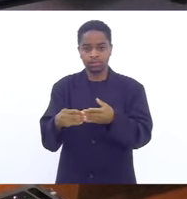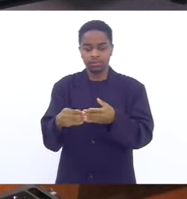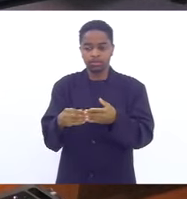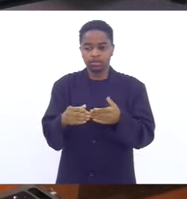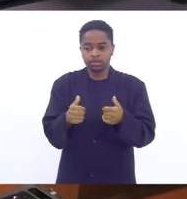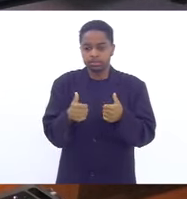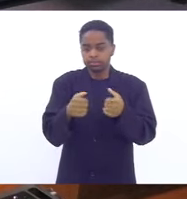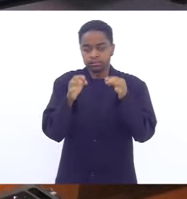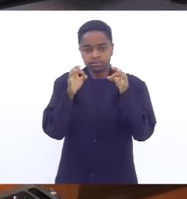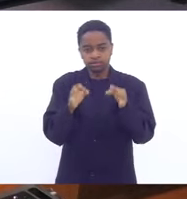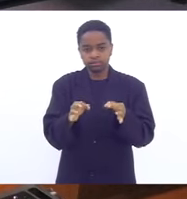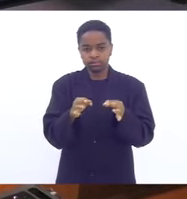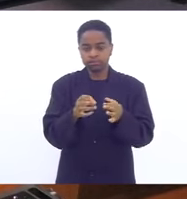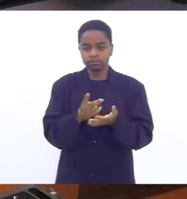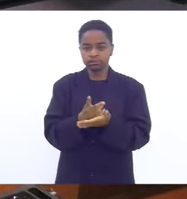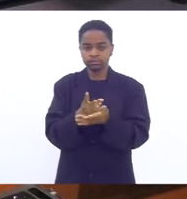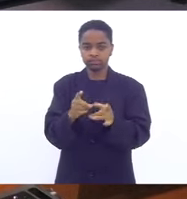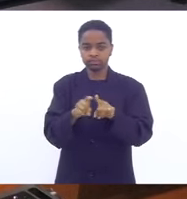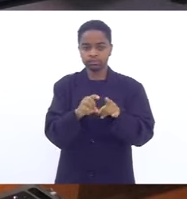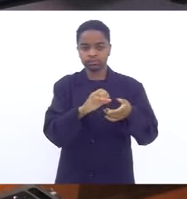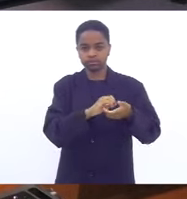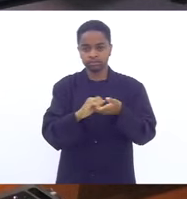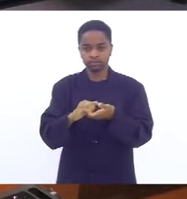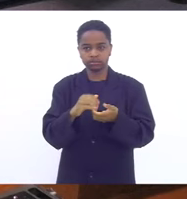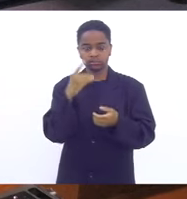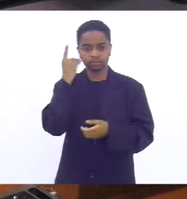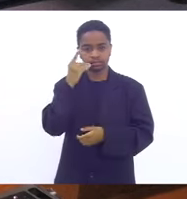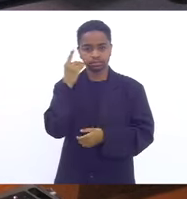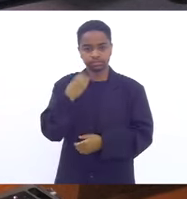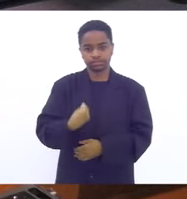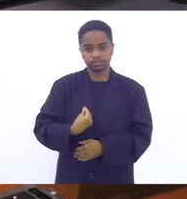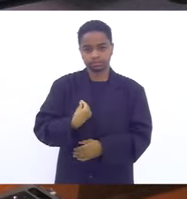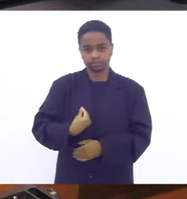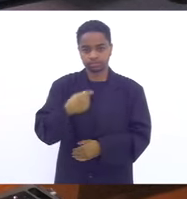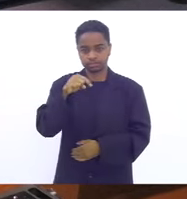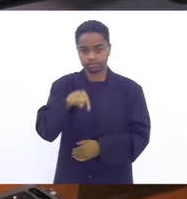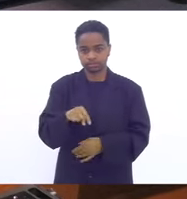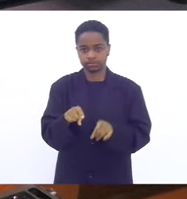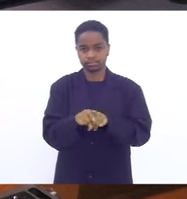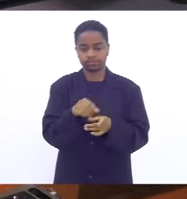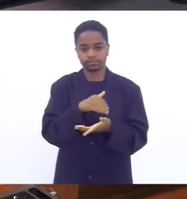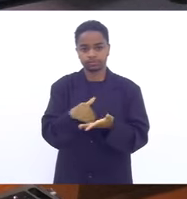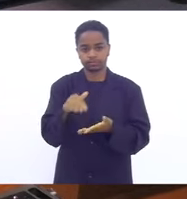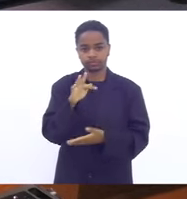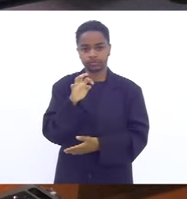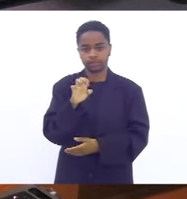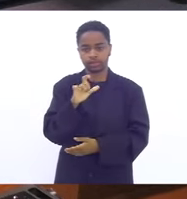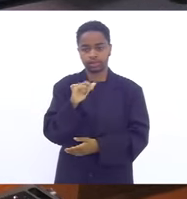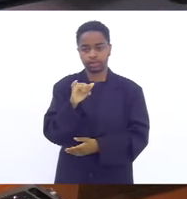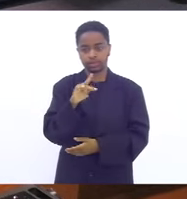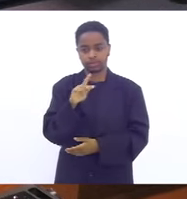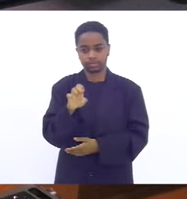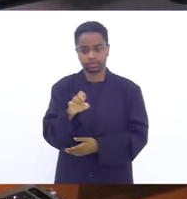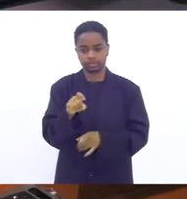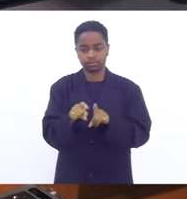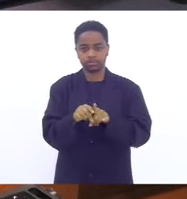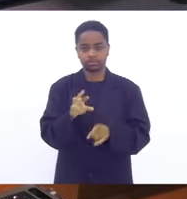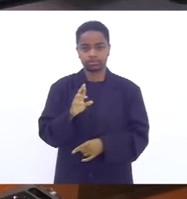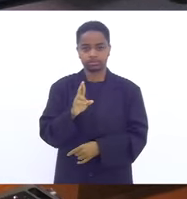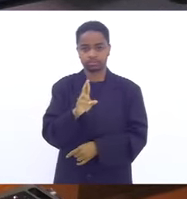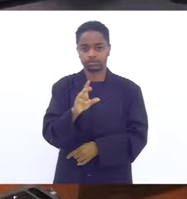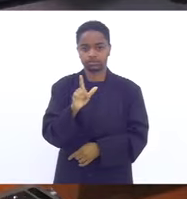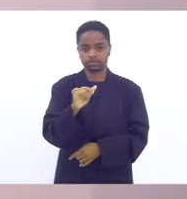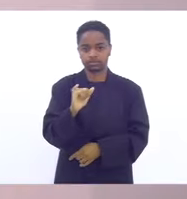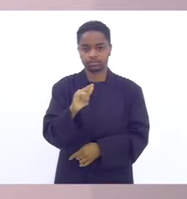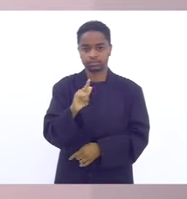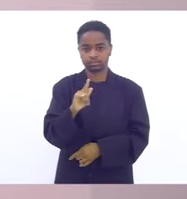eficaz de sempre. Cumprimentar todos os colegas deputados aqui presentes, o secretário Felipe Peixoto, os representantes da Light, representantes